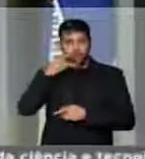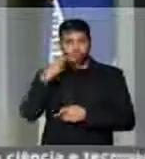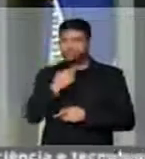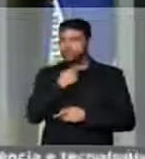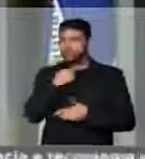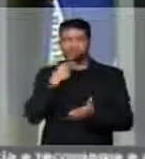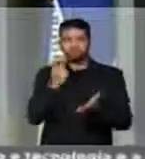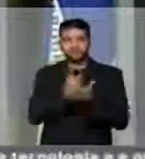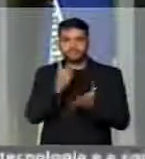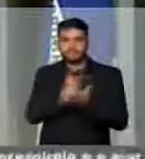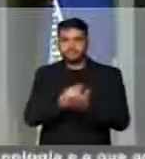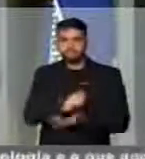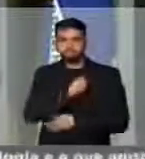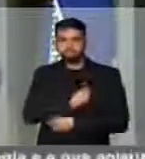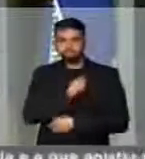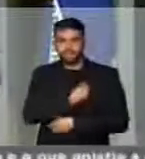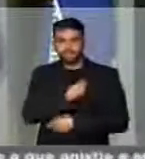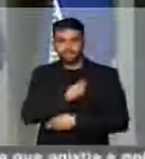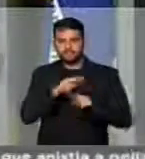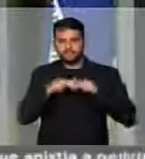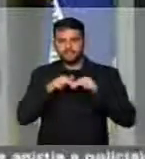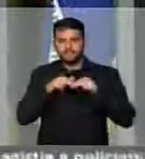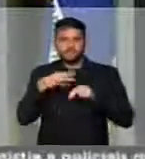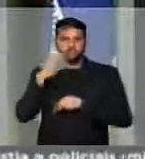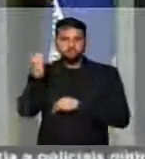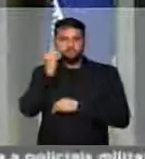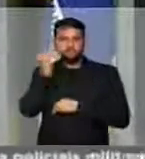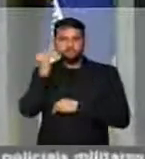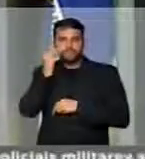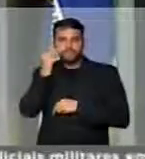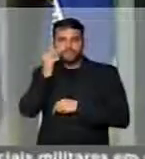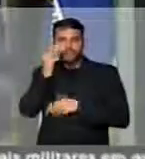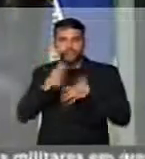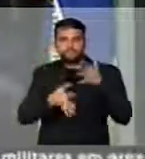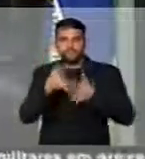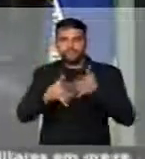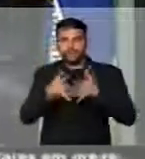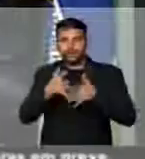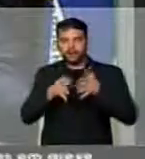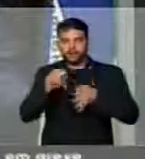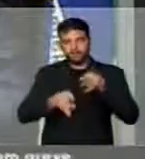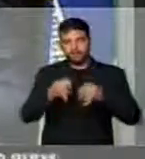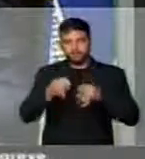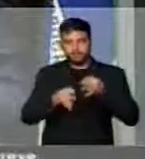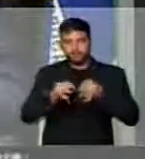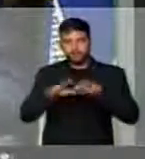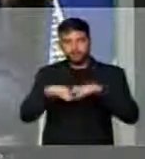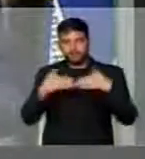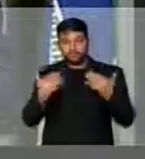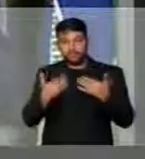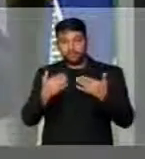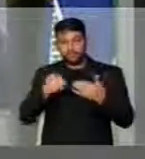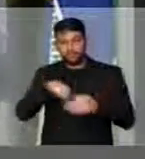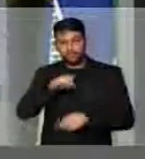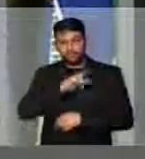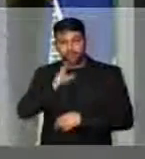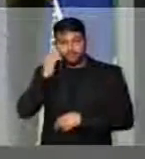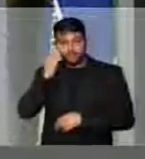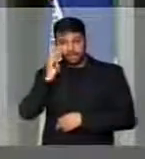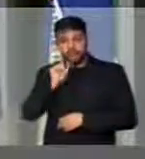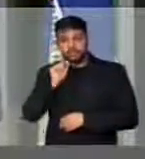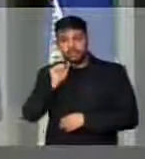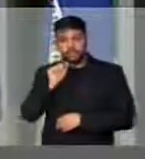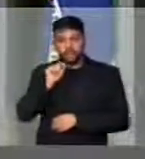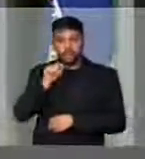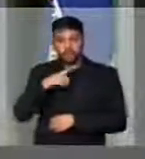pode permanecer no cargo na medida em que tenta obstruir a justiça. Então, o que nós